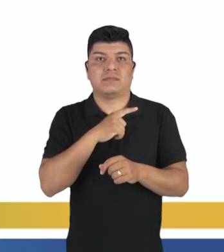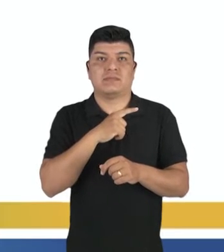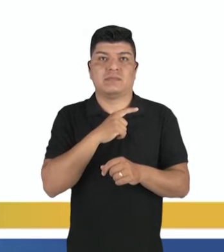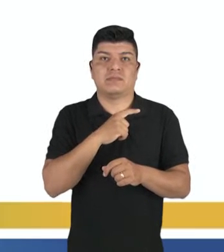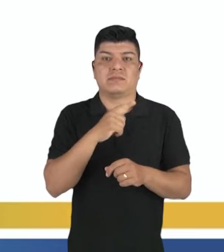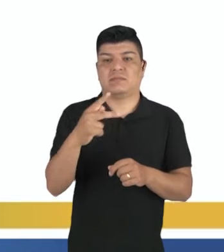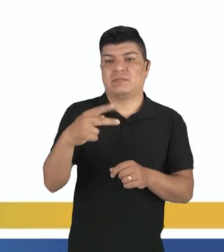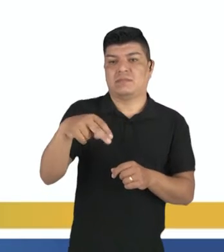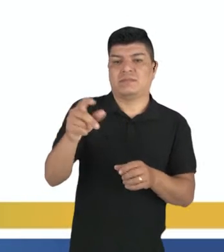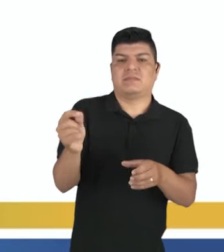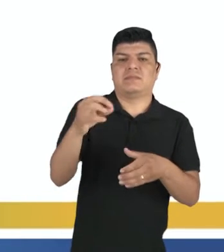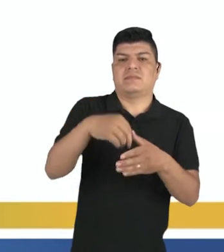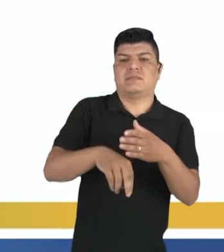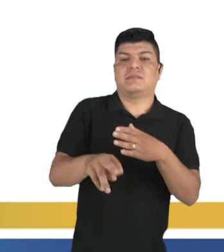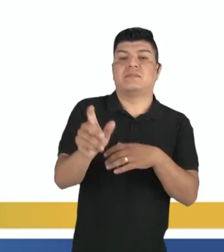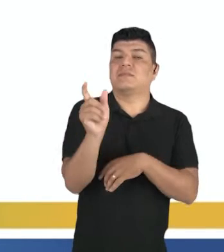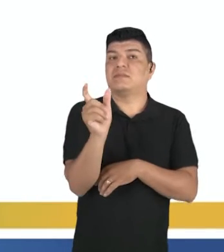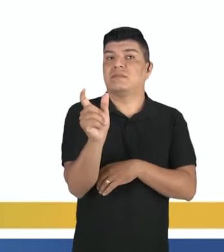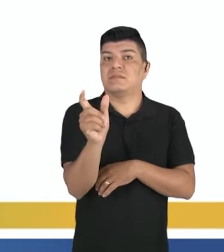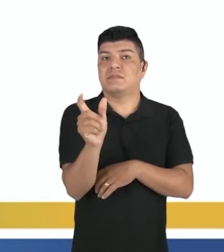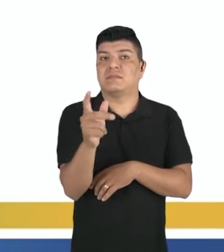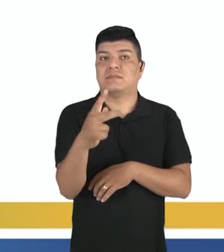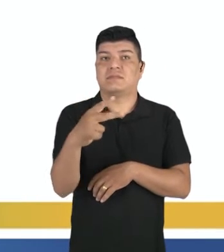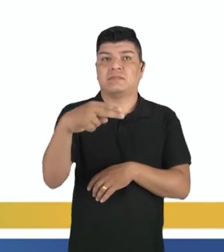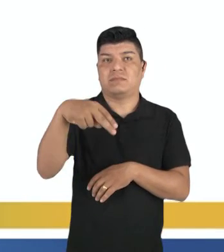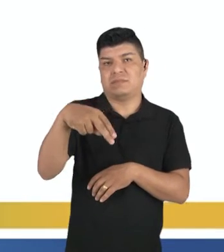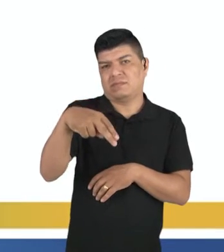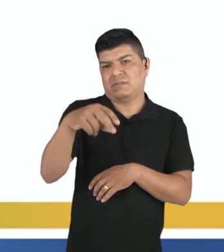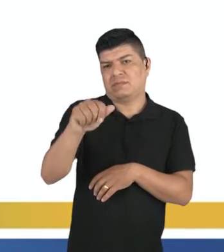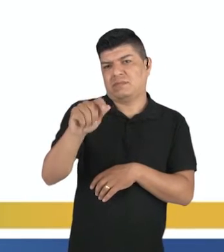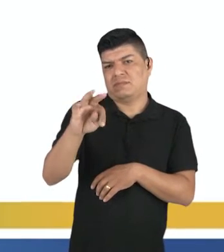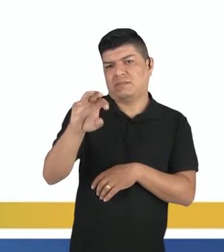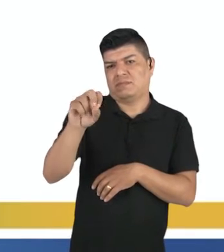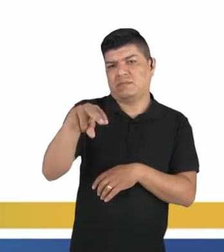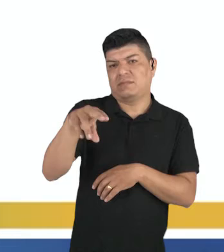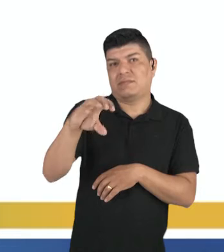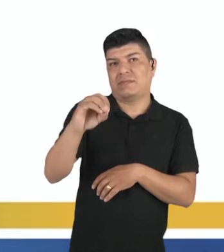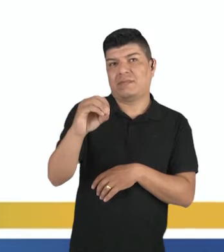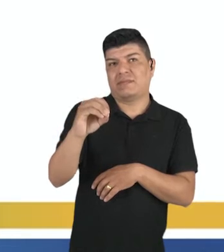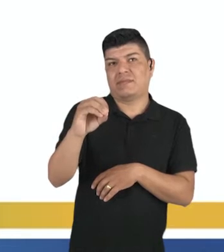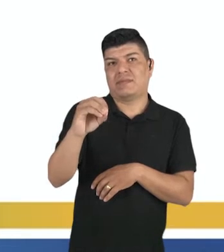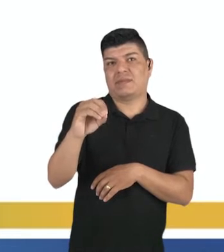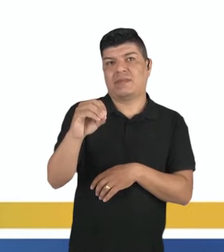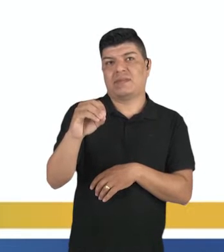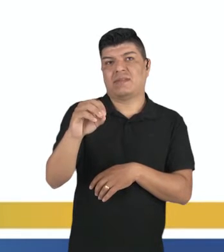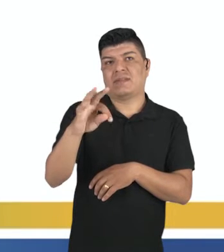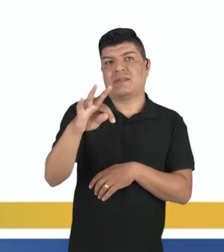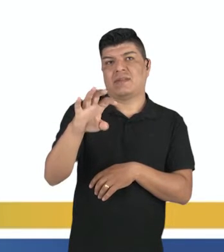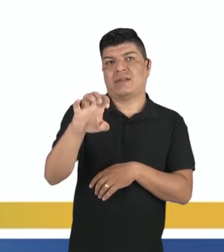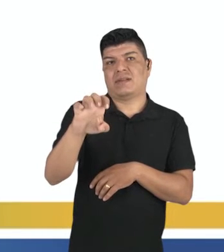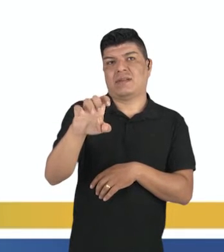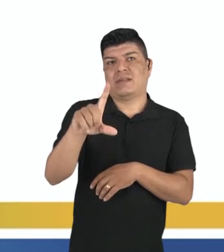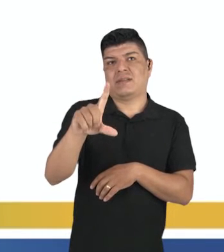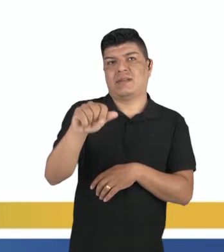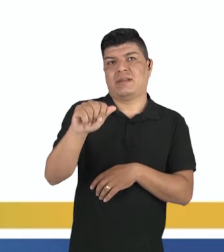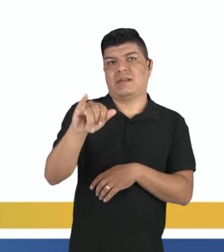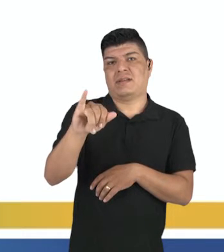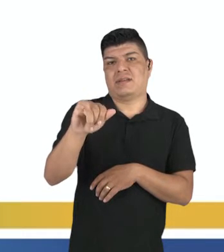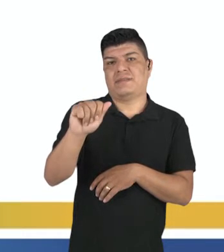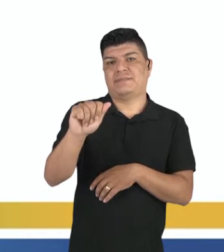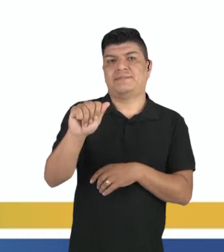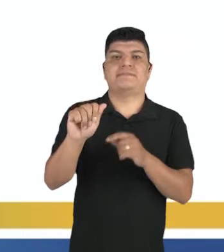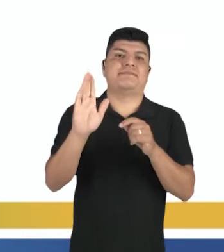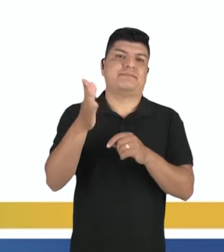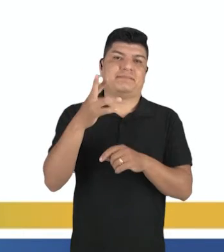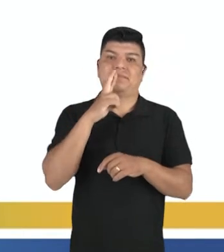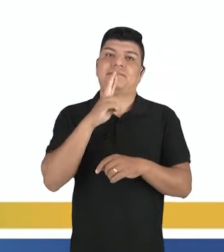da palavra, e que pronome seria esse? Seria um pronome átono. Nós temos aqui, tê-la-ia. E aí isso já